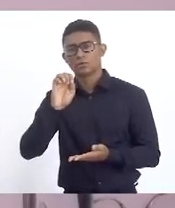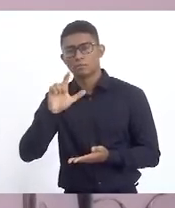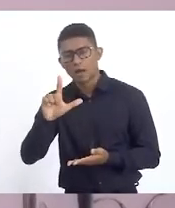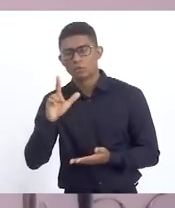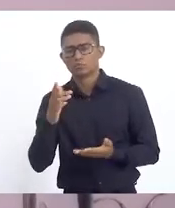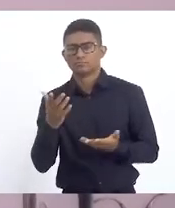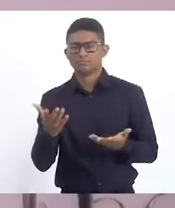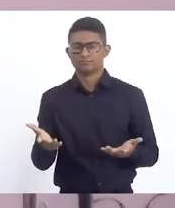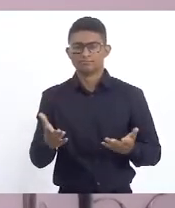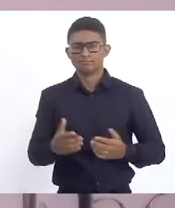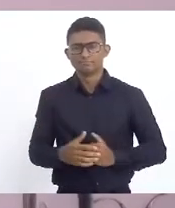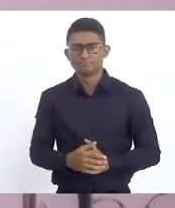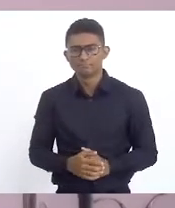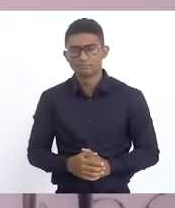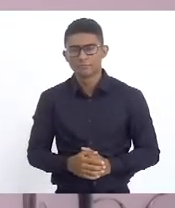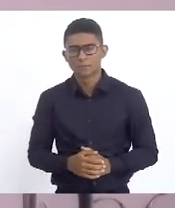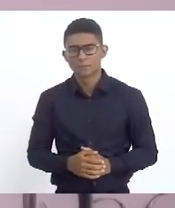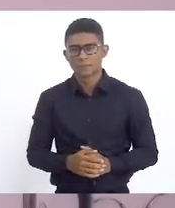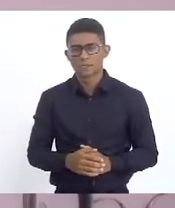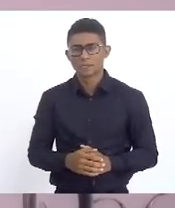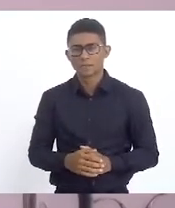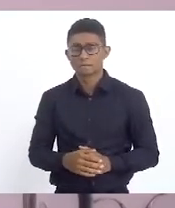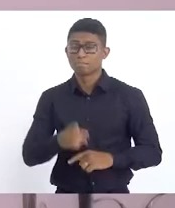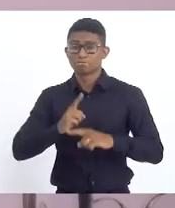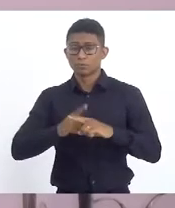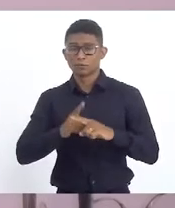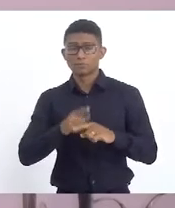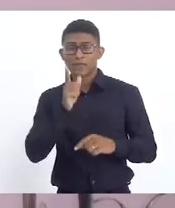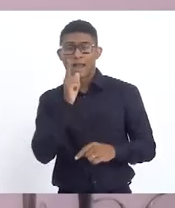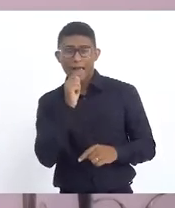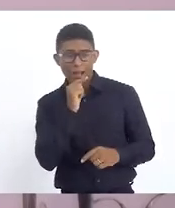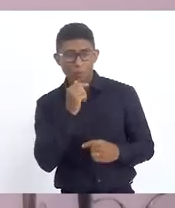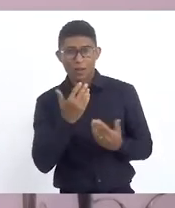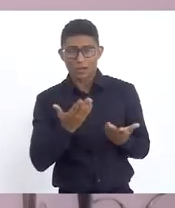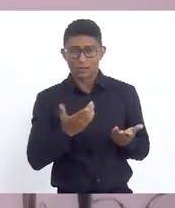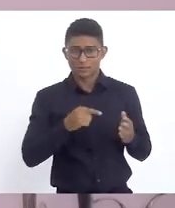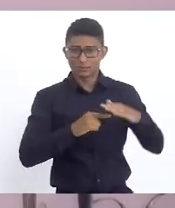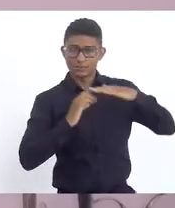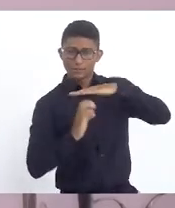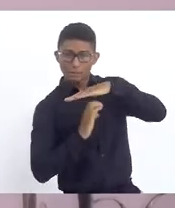hidrometrado da água que ela vender às concessionárias,